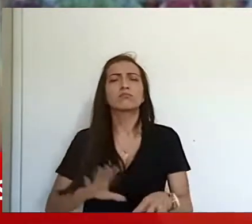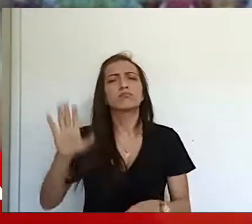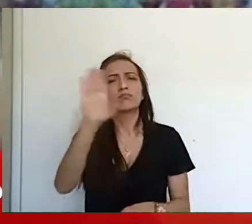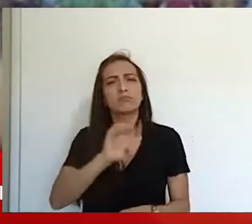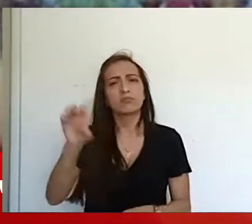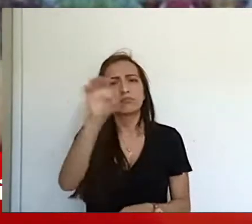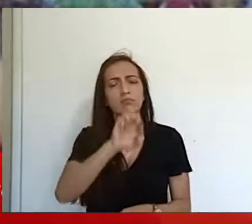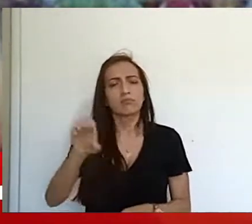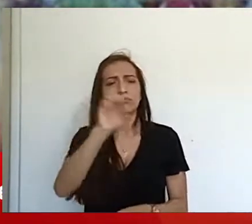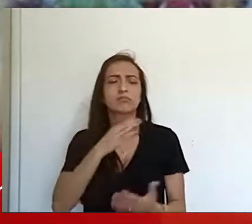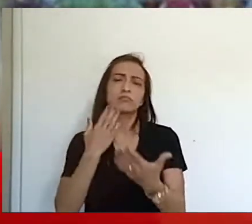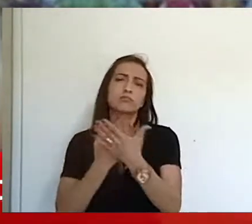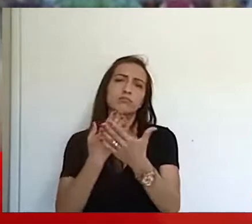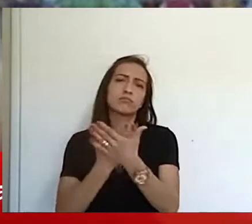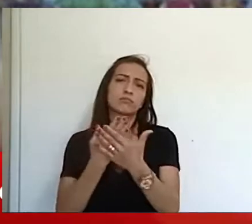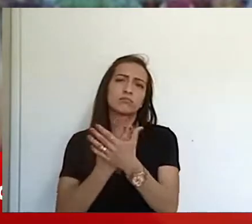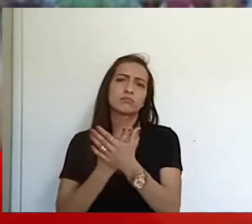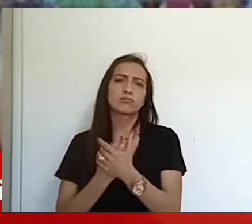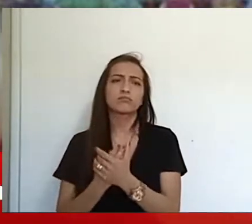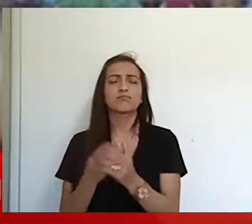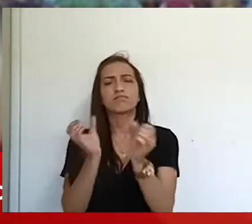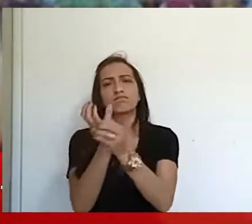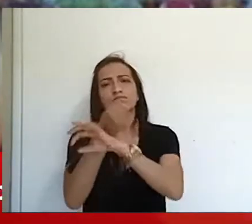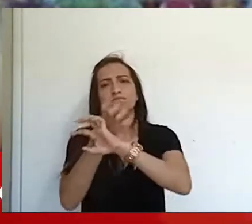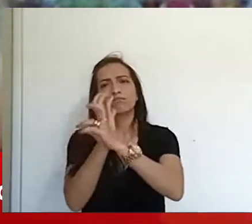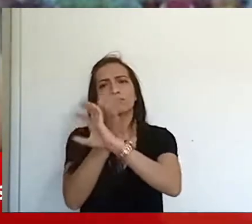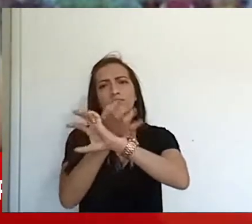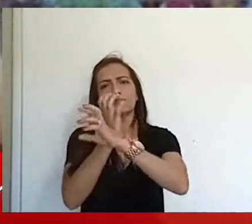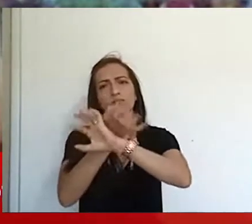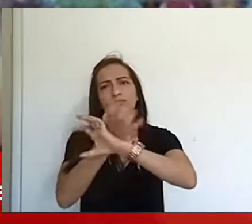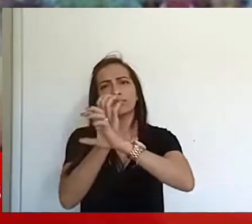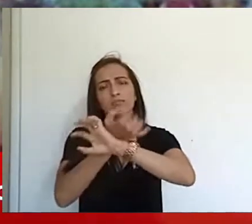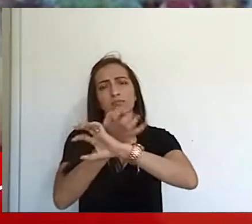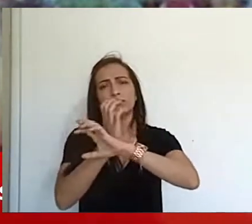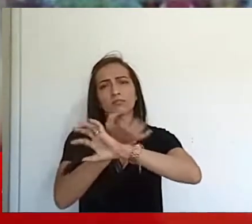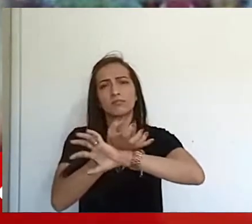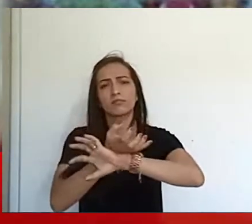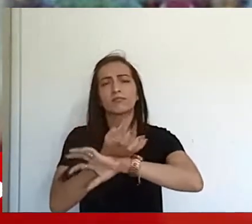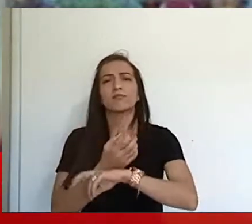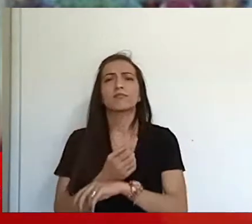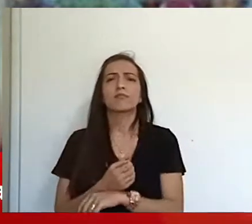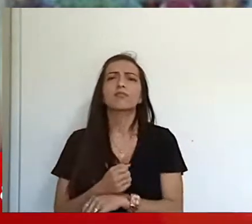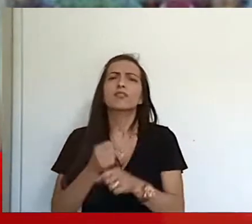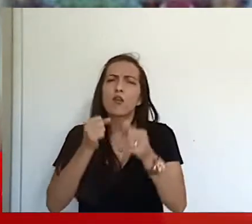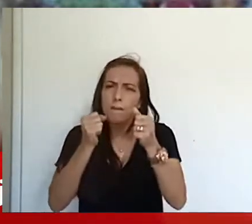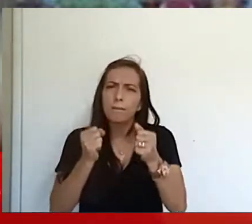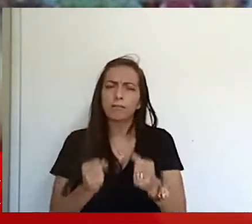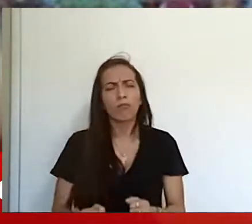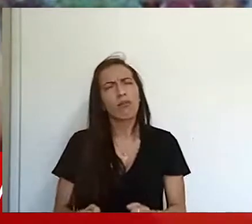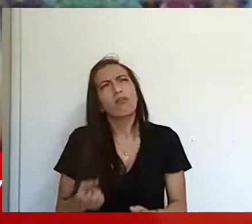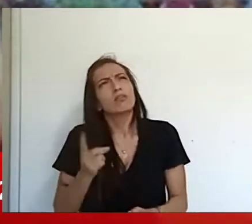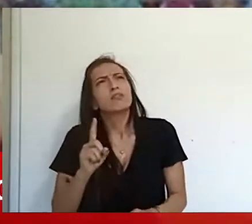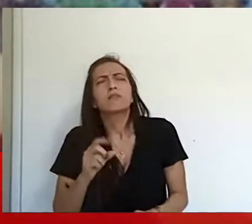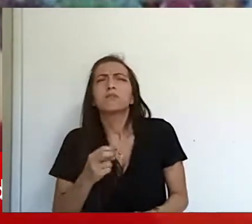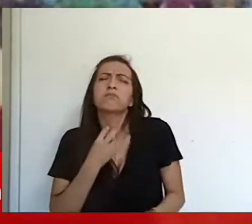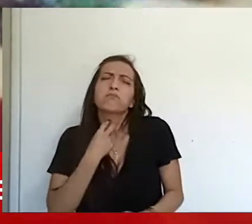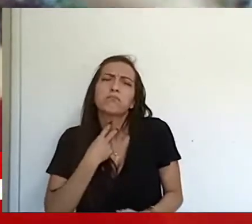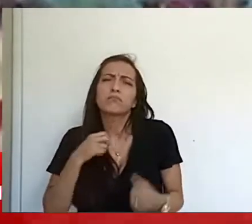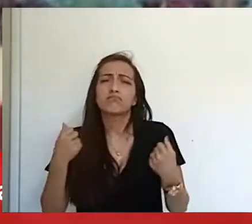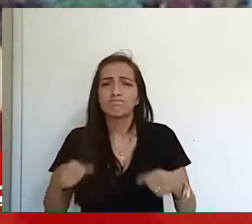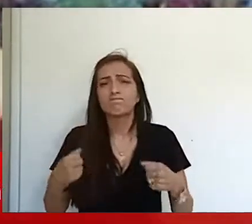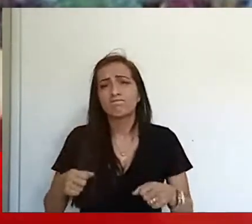em dia letivo, que a gente sabe que não pode, que não deve, que ninguém vai fazer isso, né? Mas esse conselho... Então,